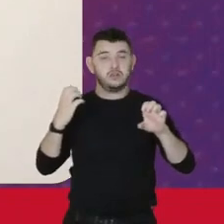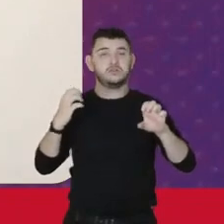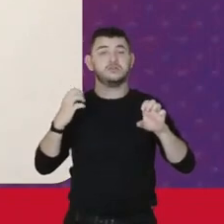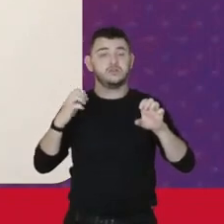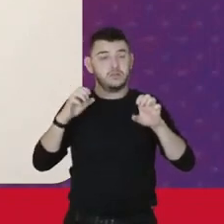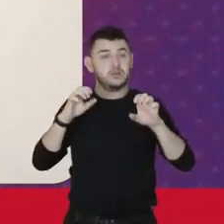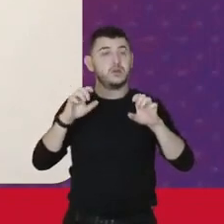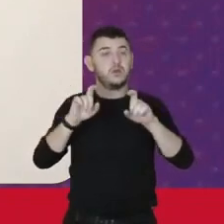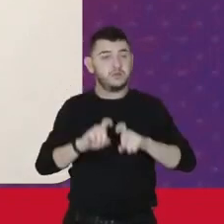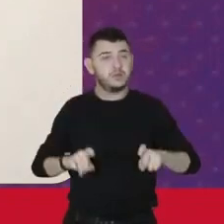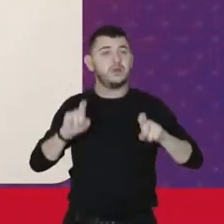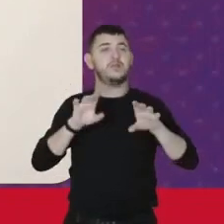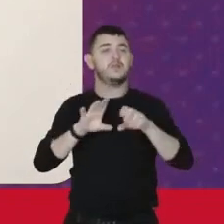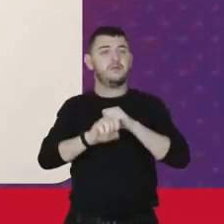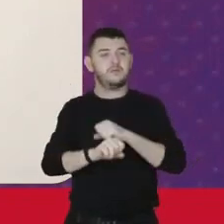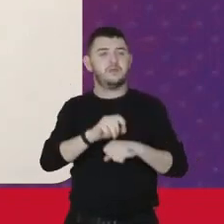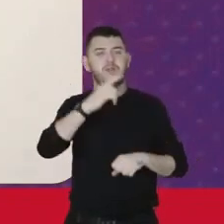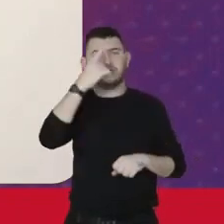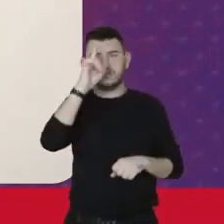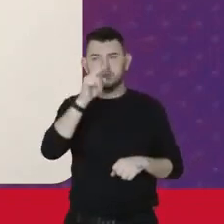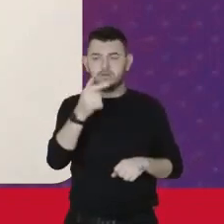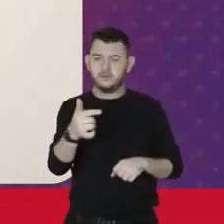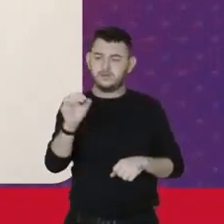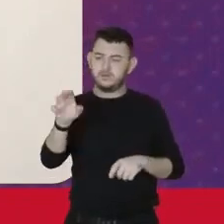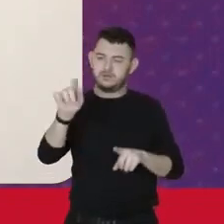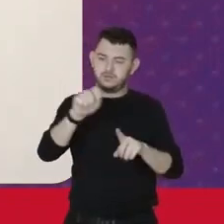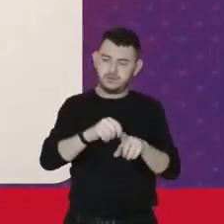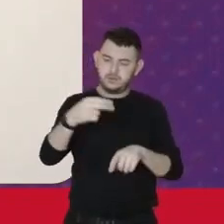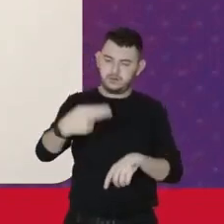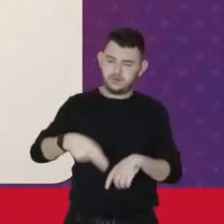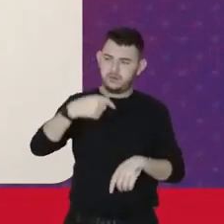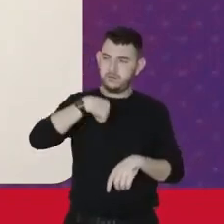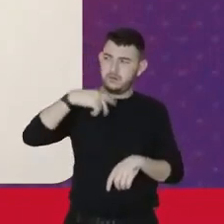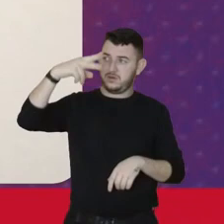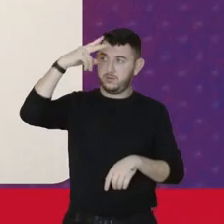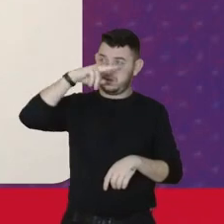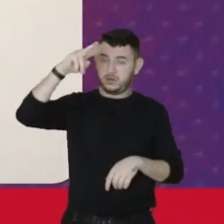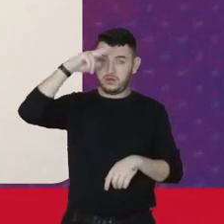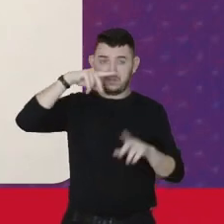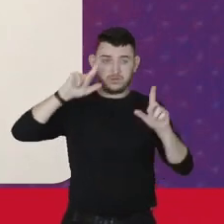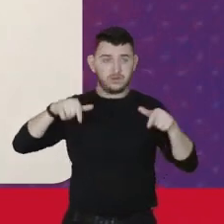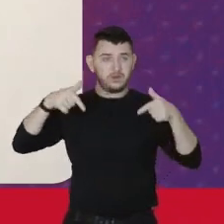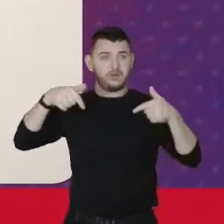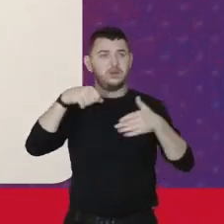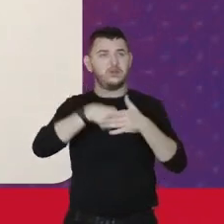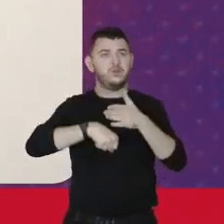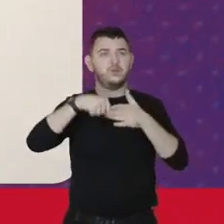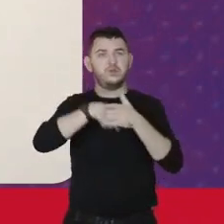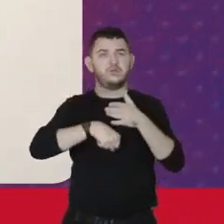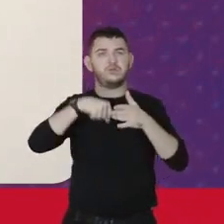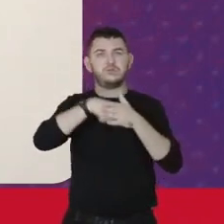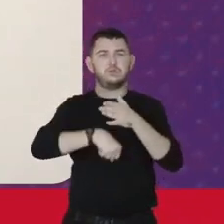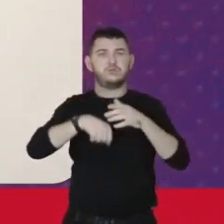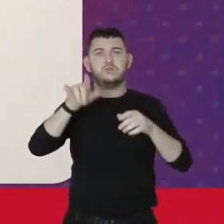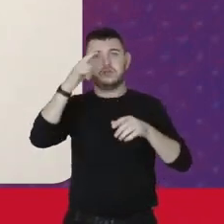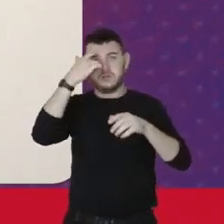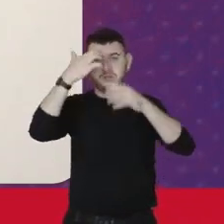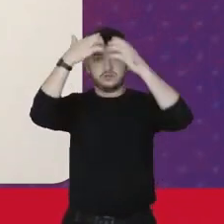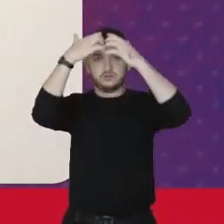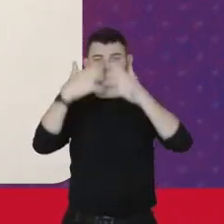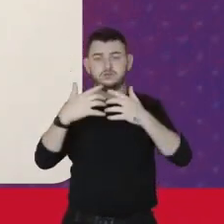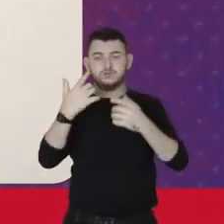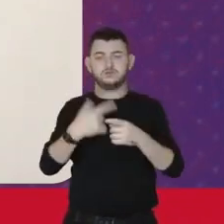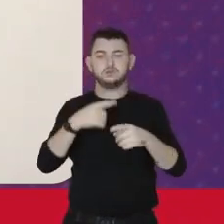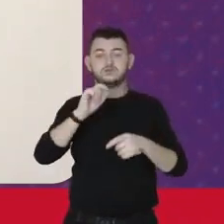penso no dia 20 de novembro, eu lembro um dia de muita luta e muita reflexão. A cidade de Campinas foi uma das últimas cidades a